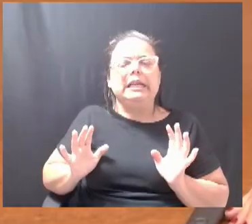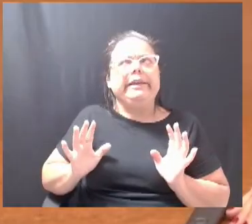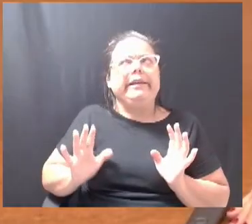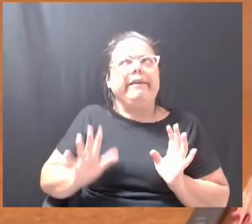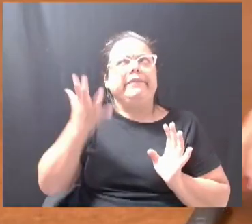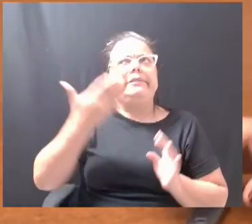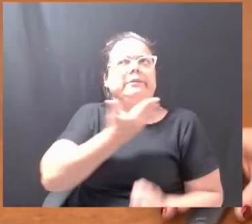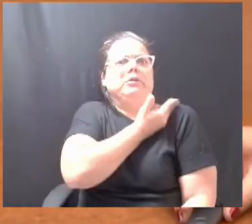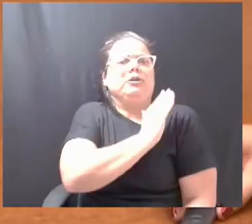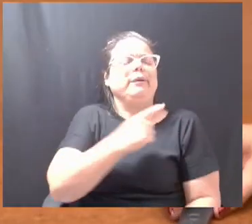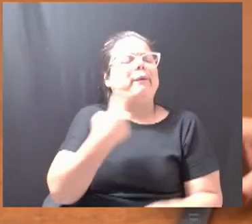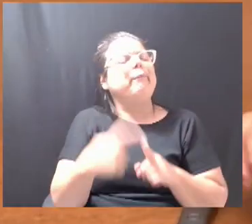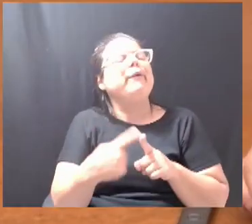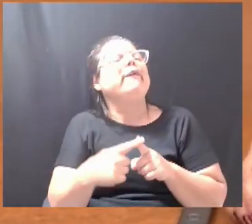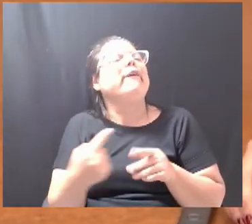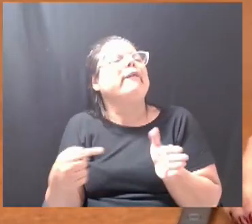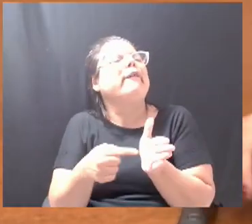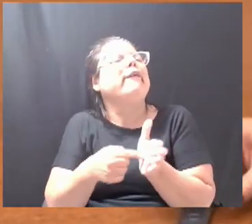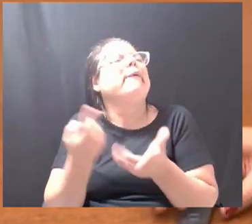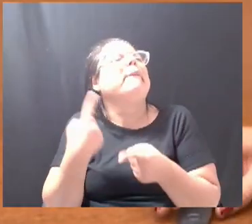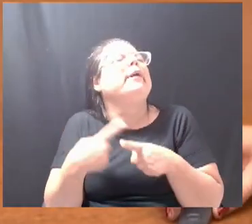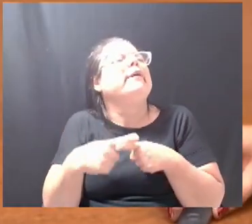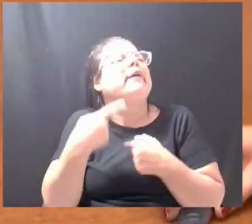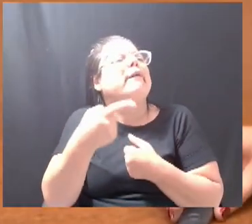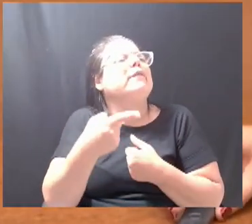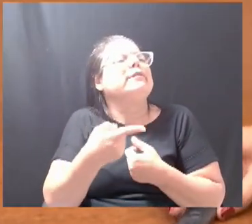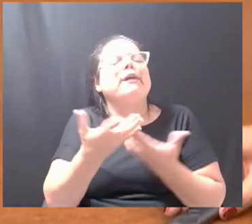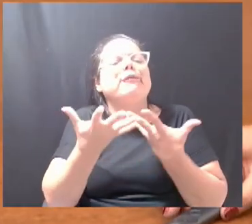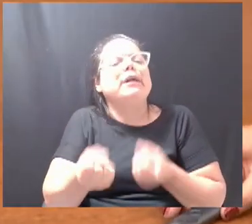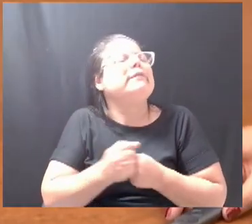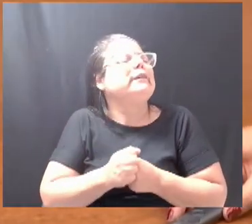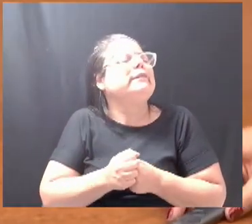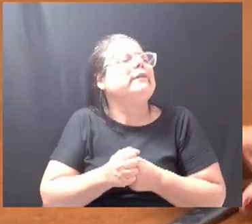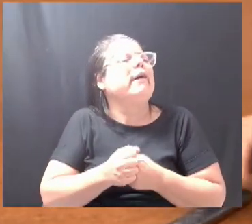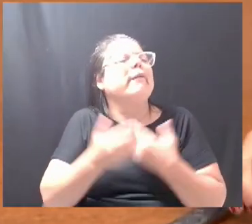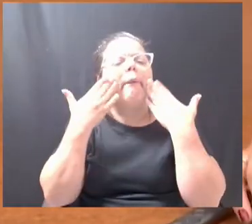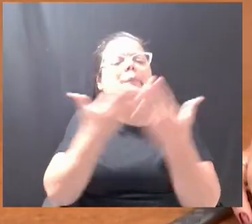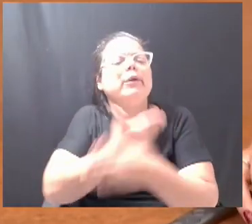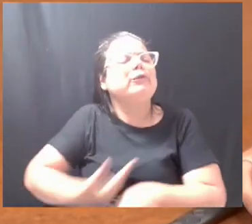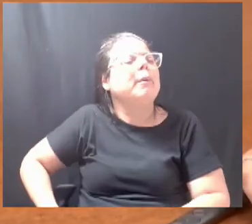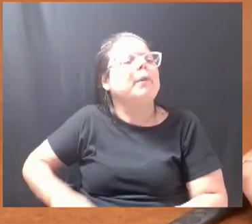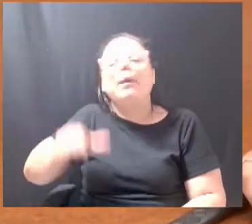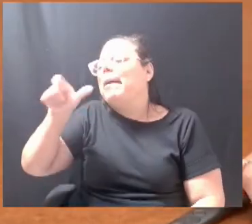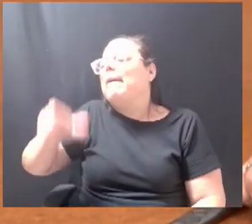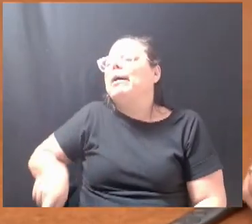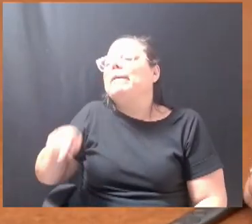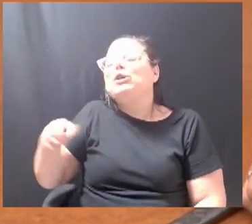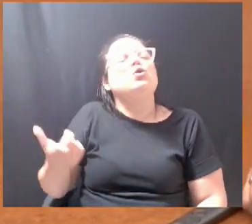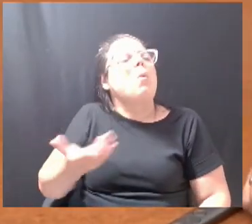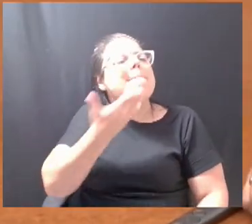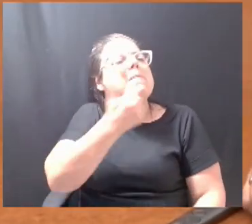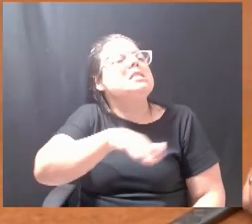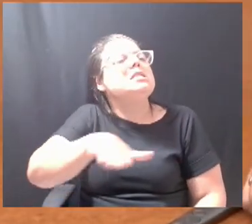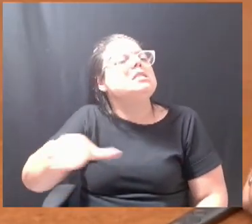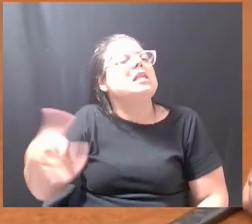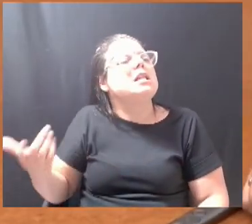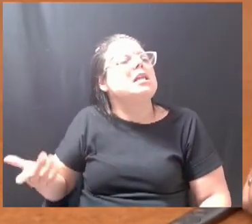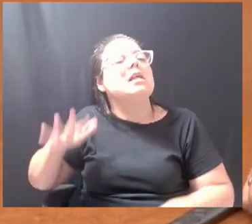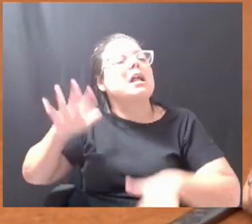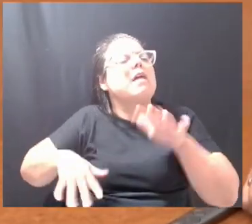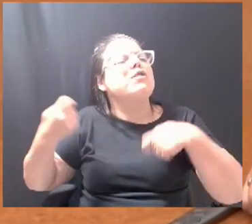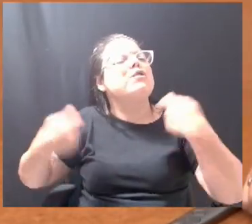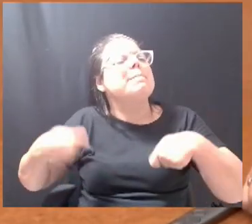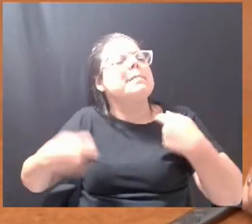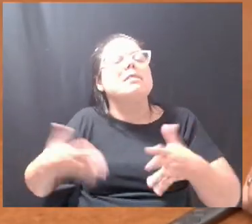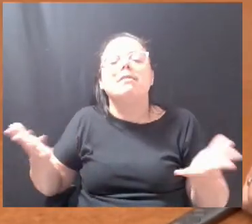né, negando uma política pública para alguém que... para as crianças que muitas vezes passam por esse... Então,